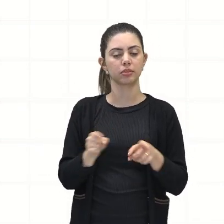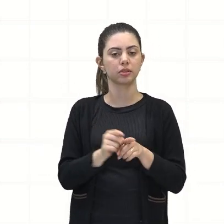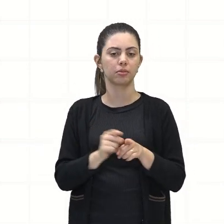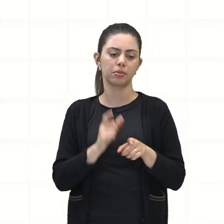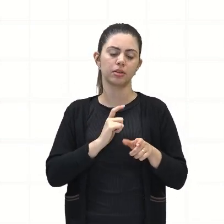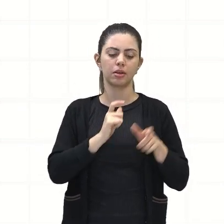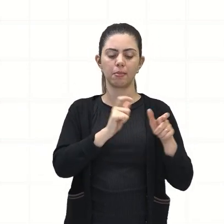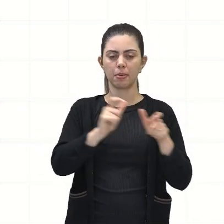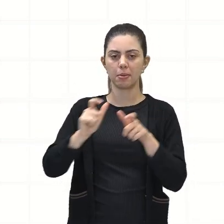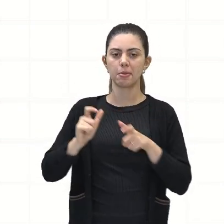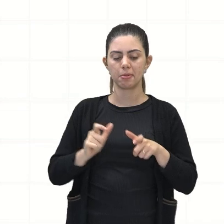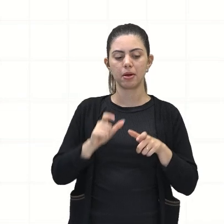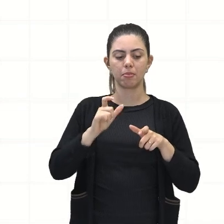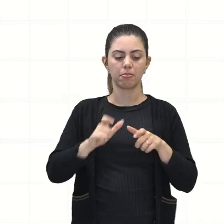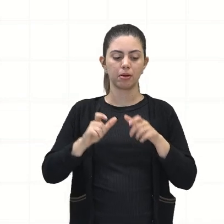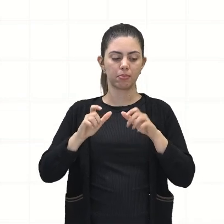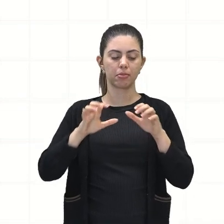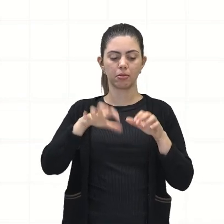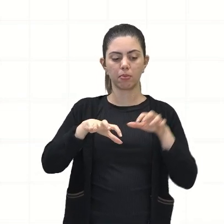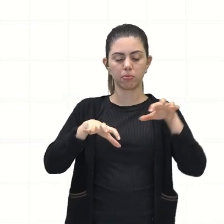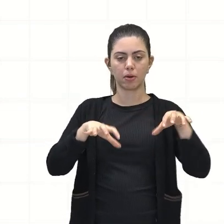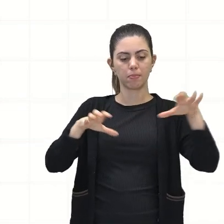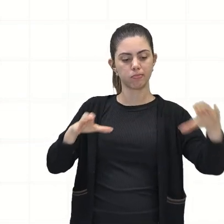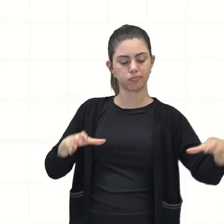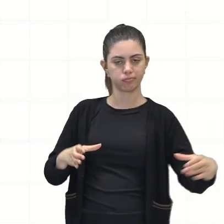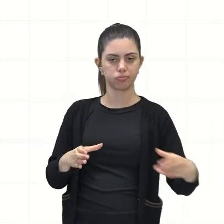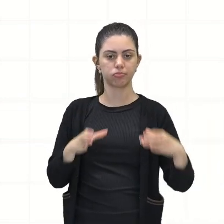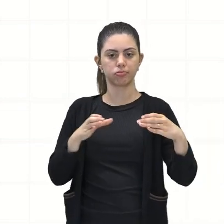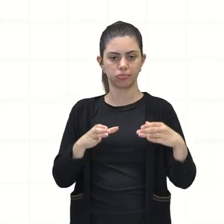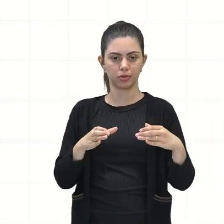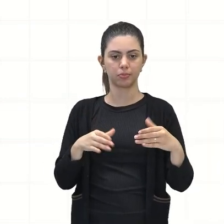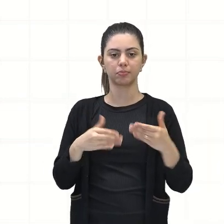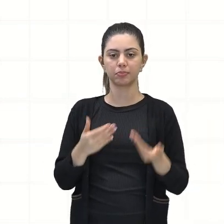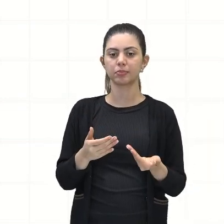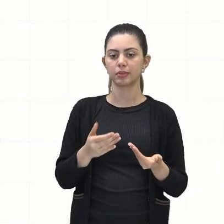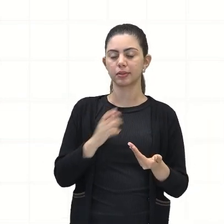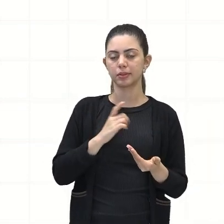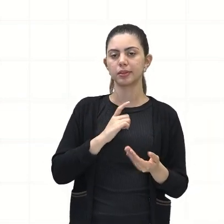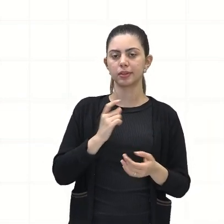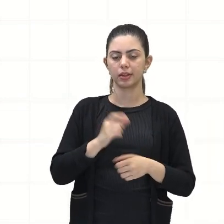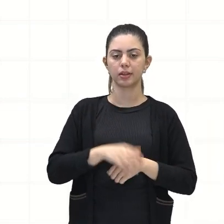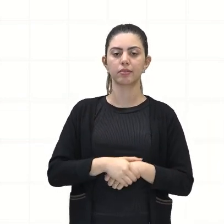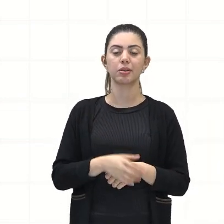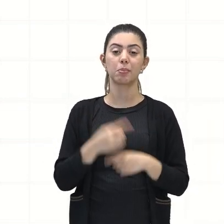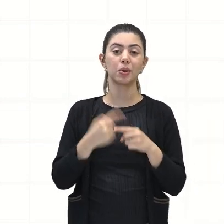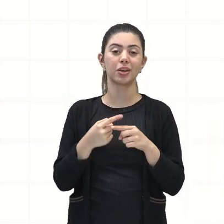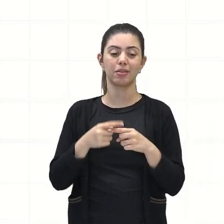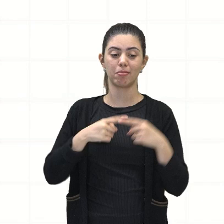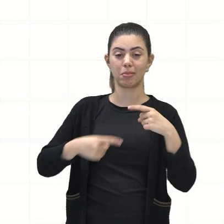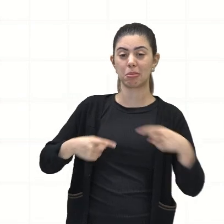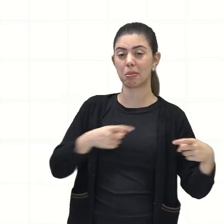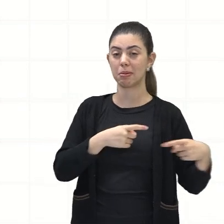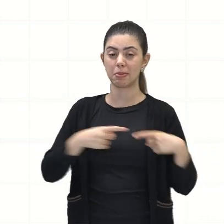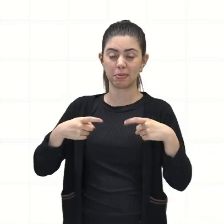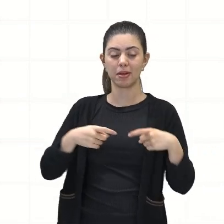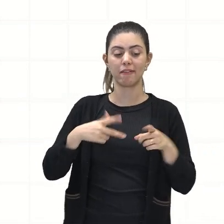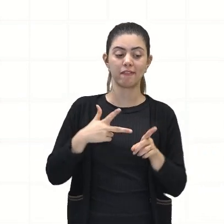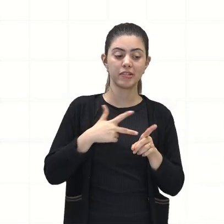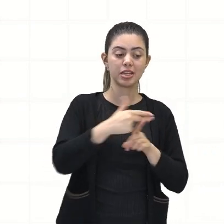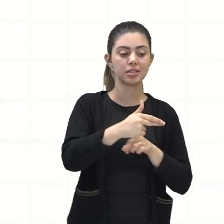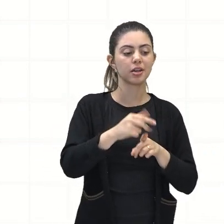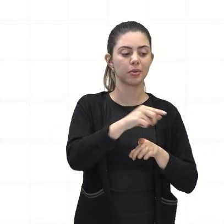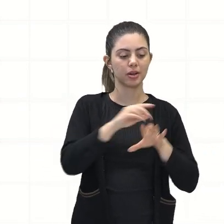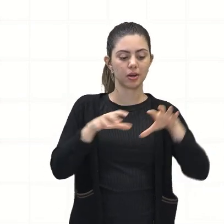foram anexados. E entenda, anexado como conflito. E esse